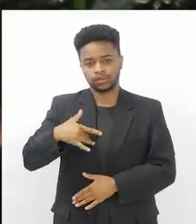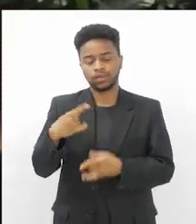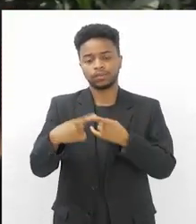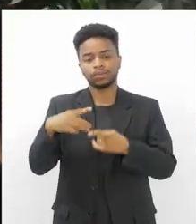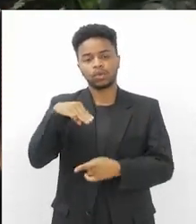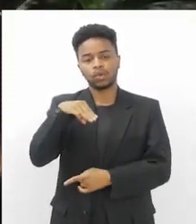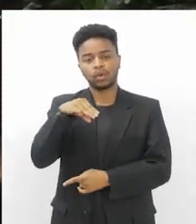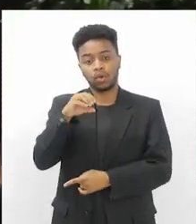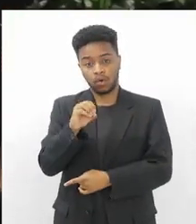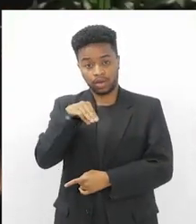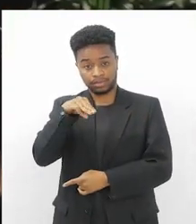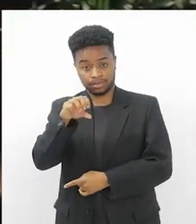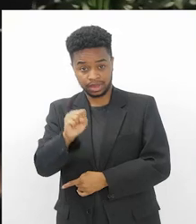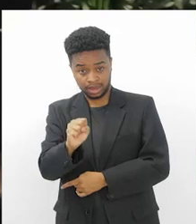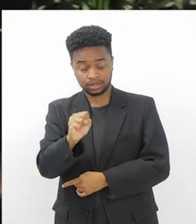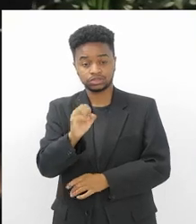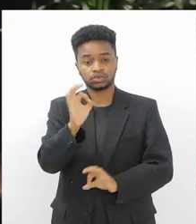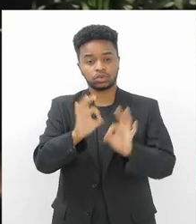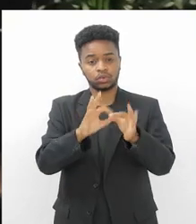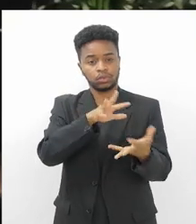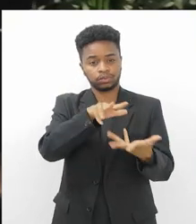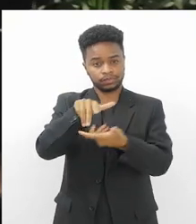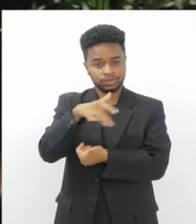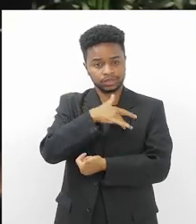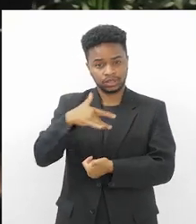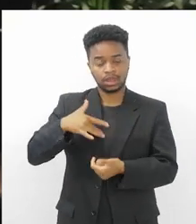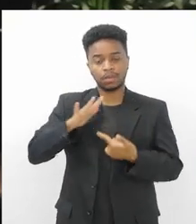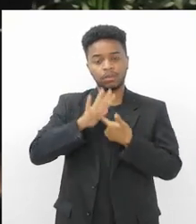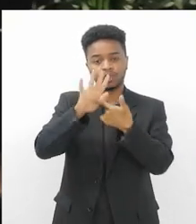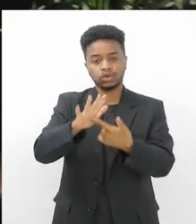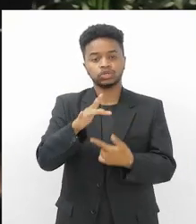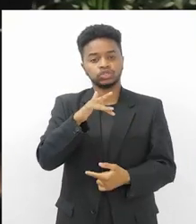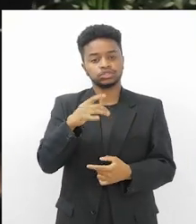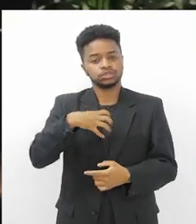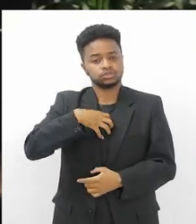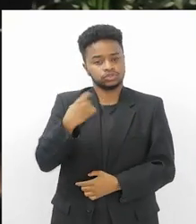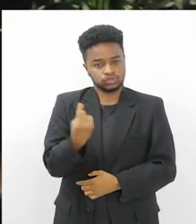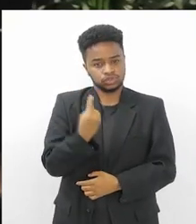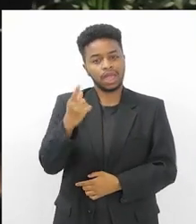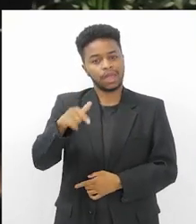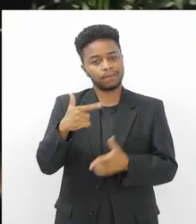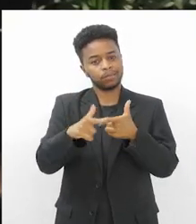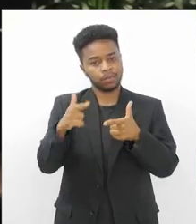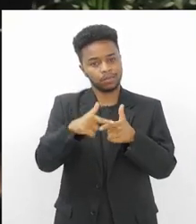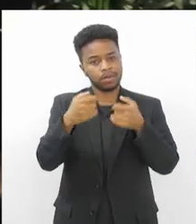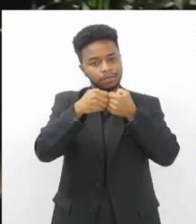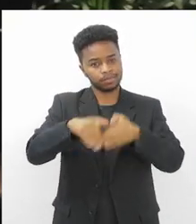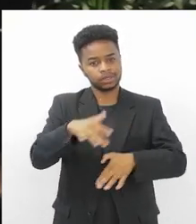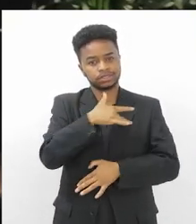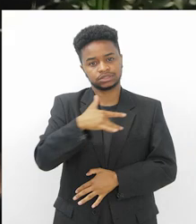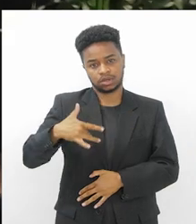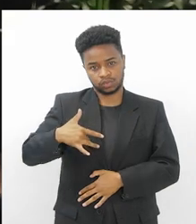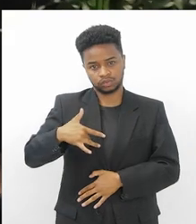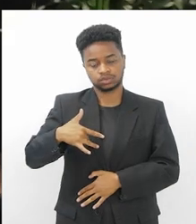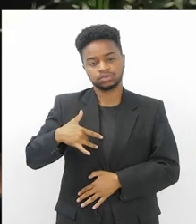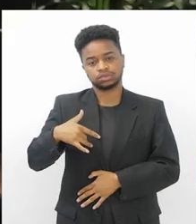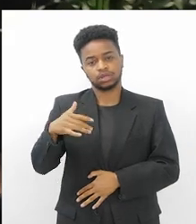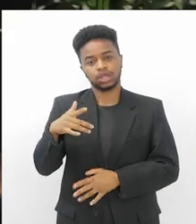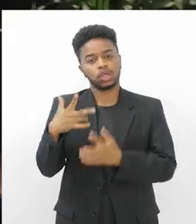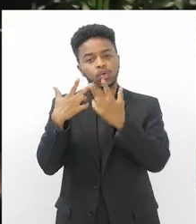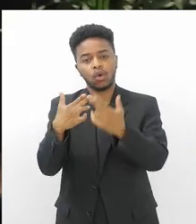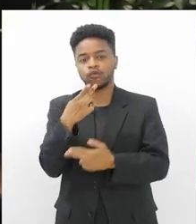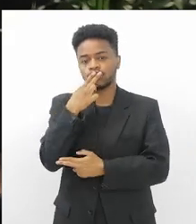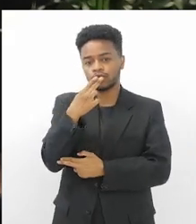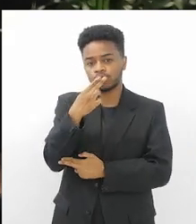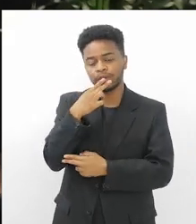A OMS, a Organização Mundial da Saúde, identificou que a solidão se tornou um problema prejudicial para a saúde, tanto quanto